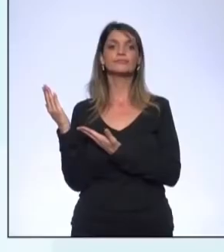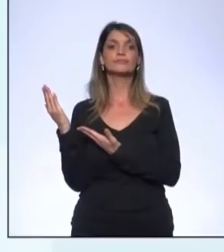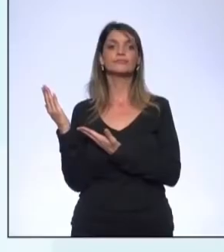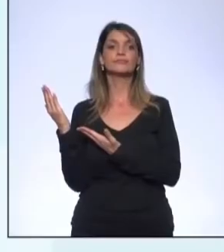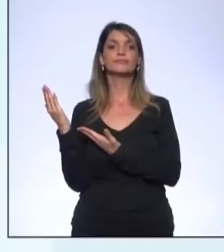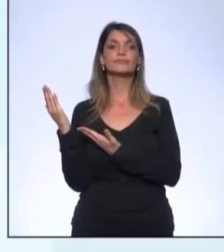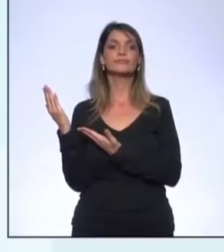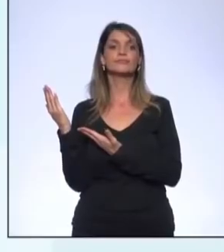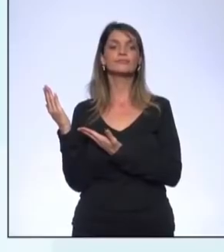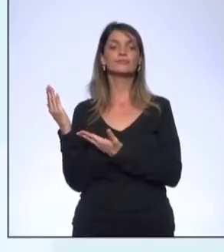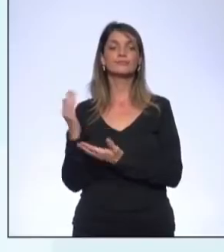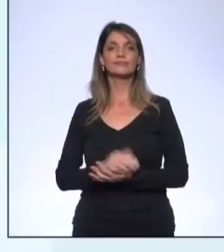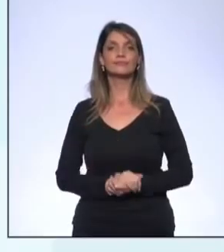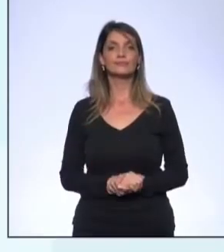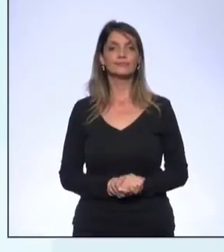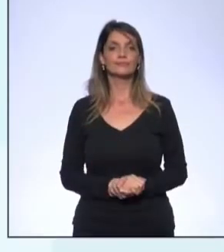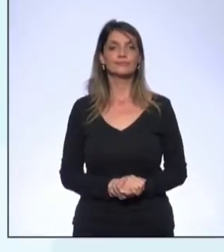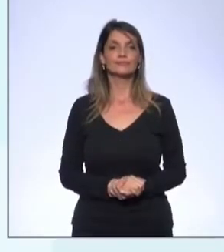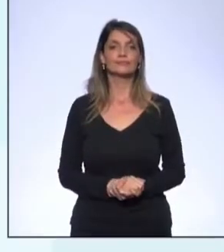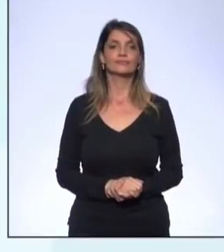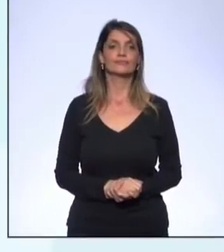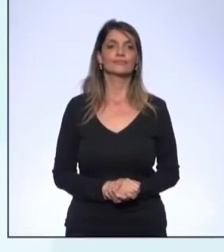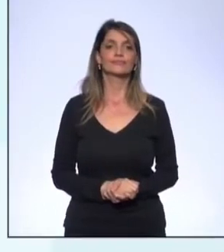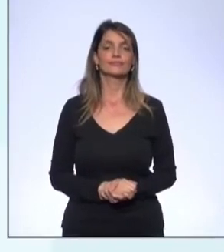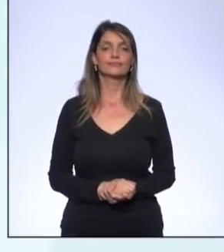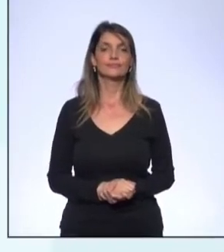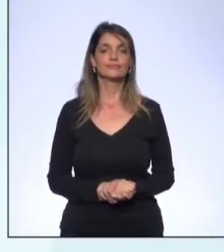Na tela, por gentileza.